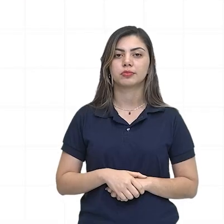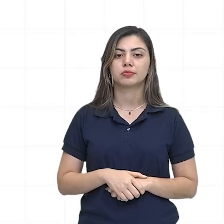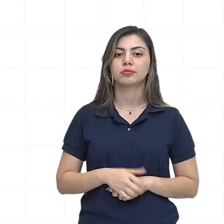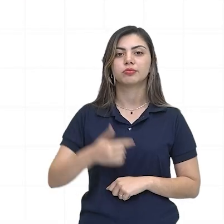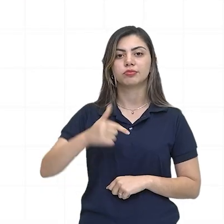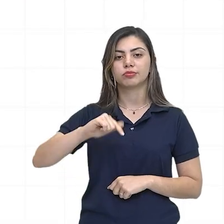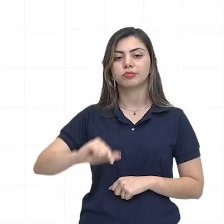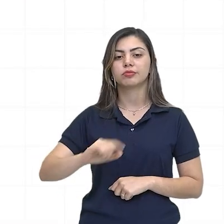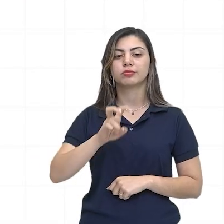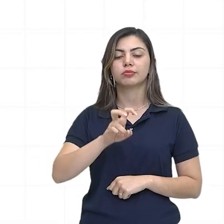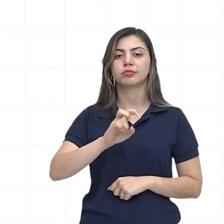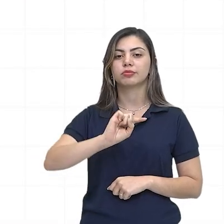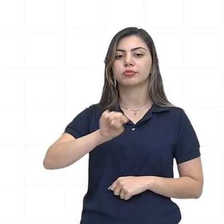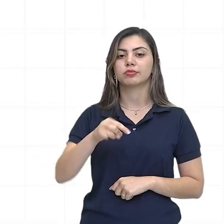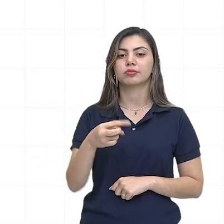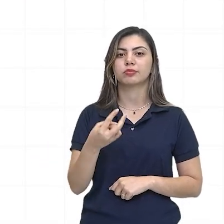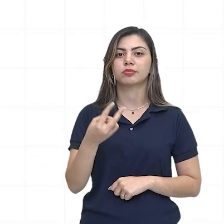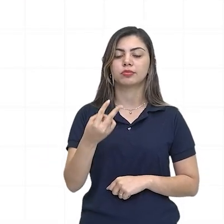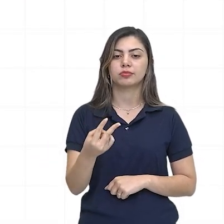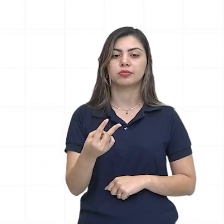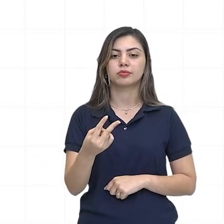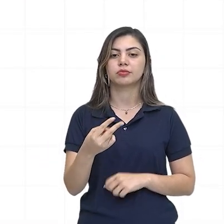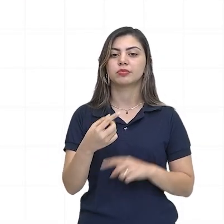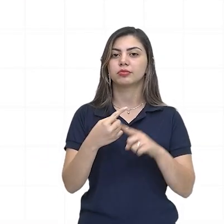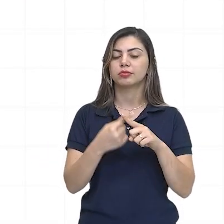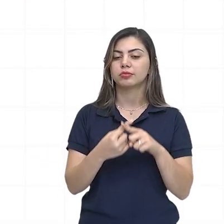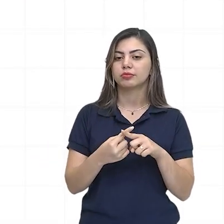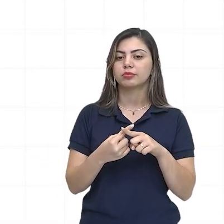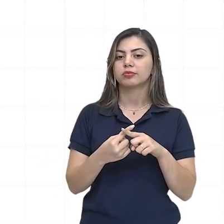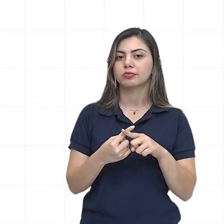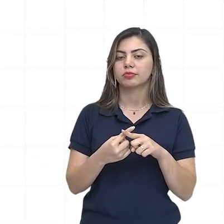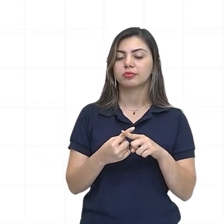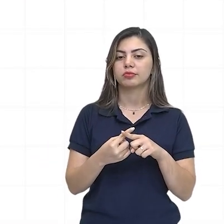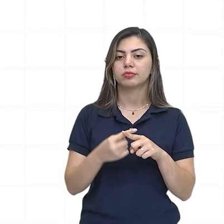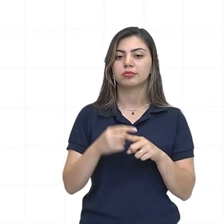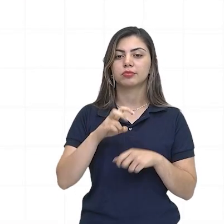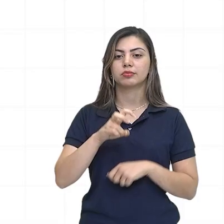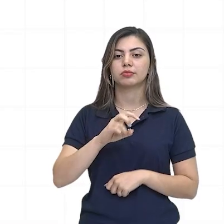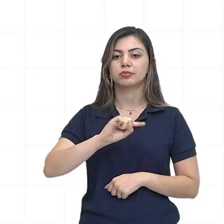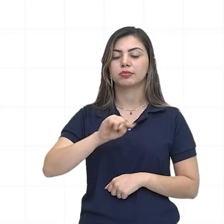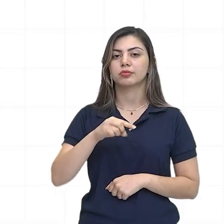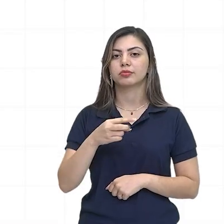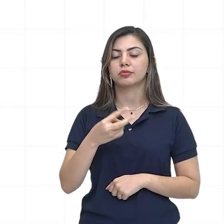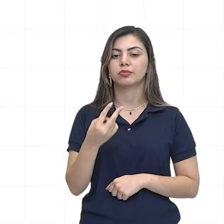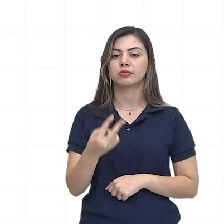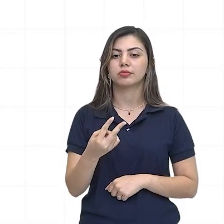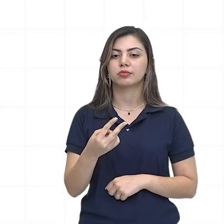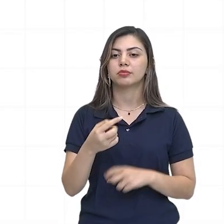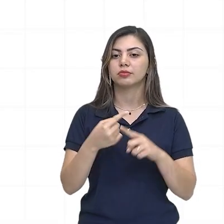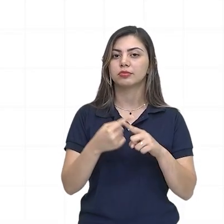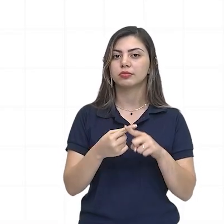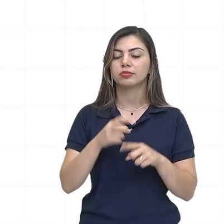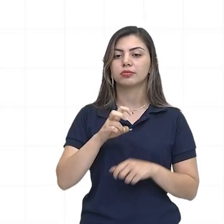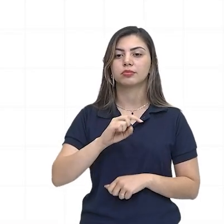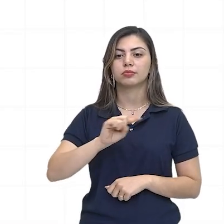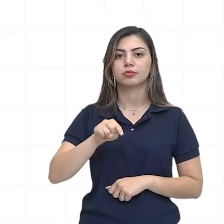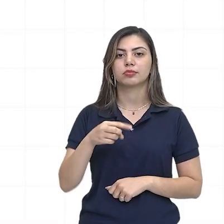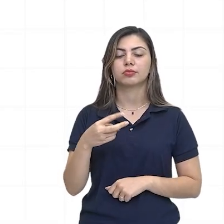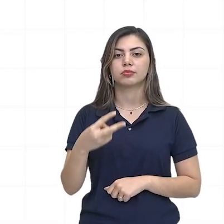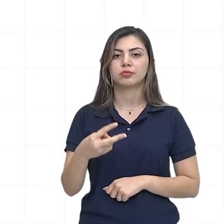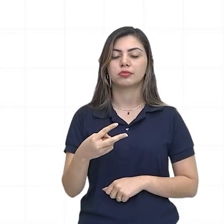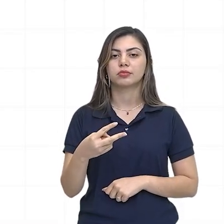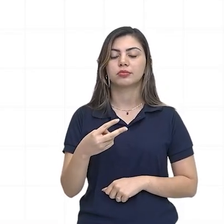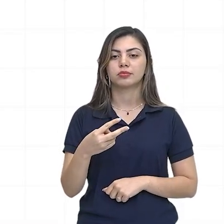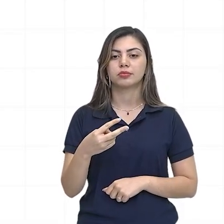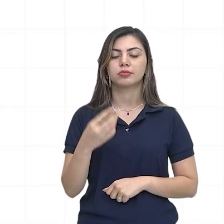depois novamente o 5, a vírgula, o 2, o sinal de multiplicação, o 5, a vírgula, o 2,